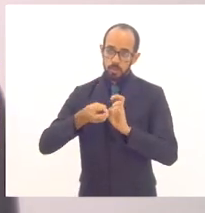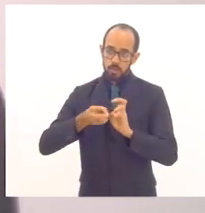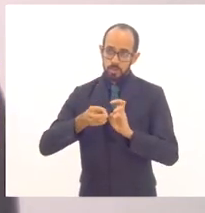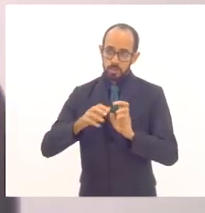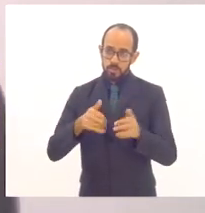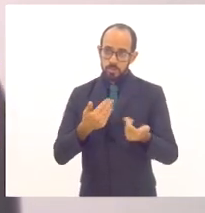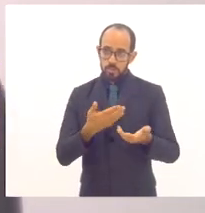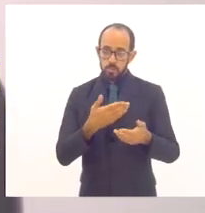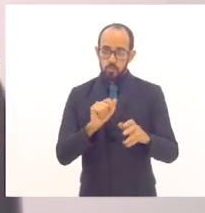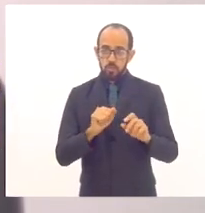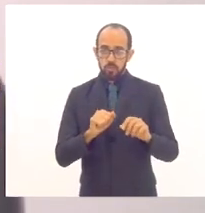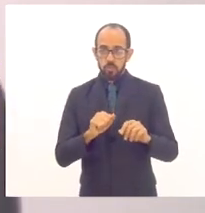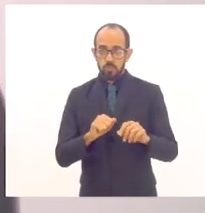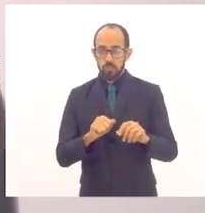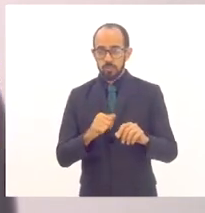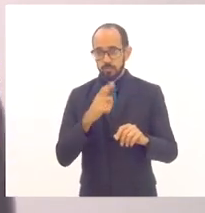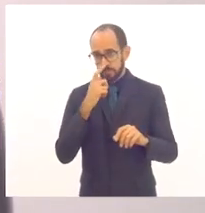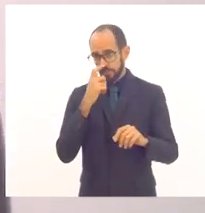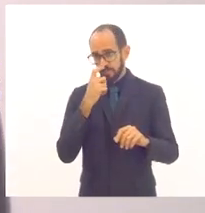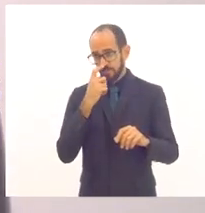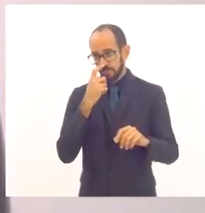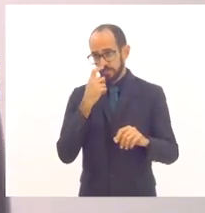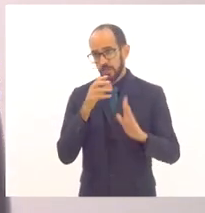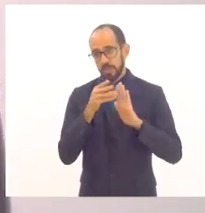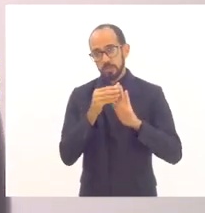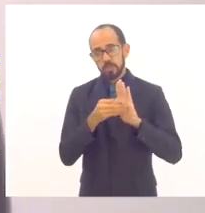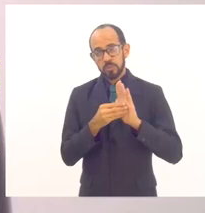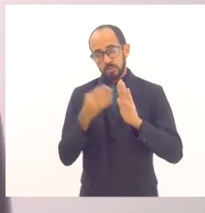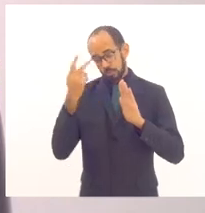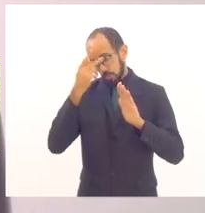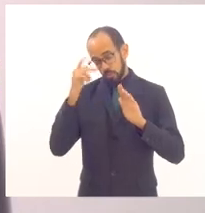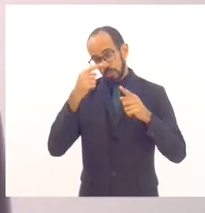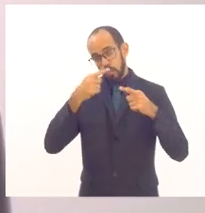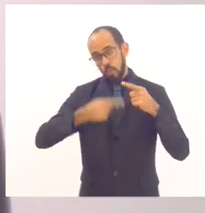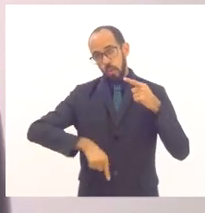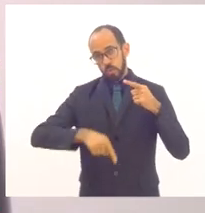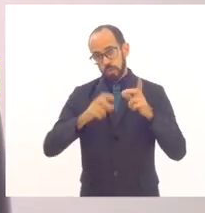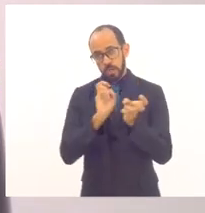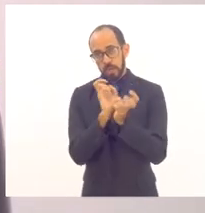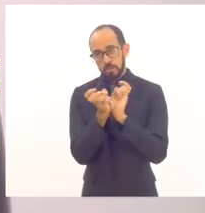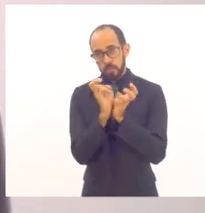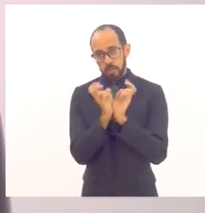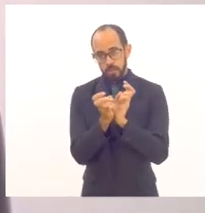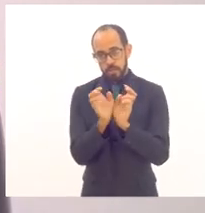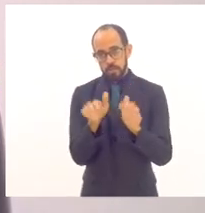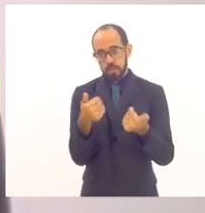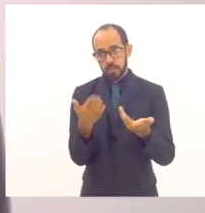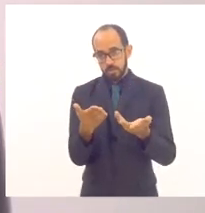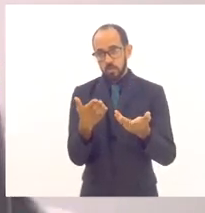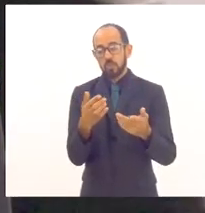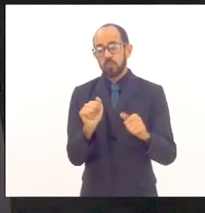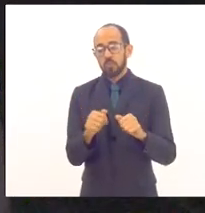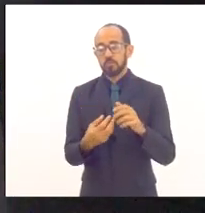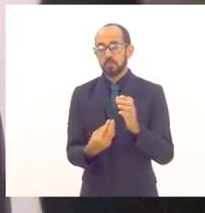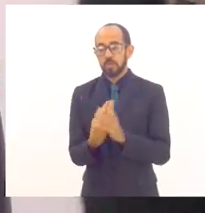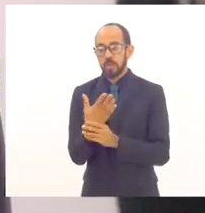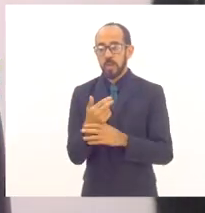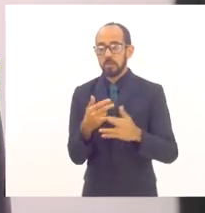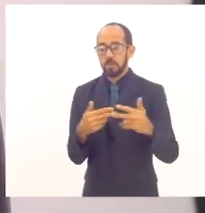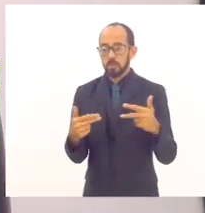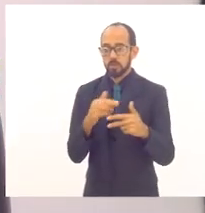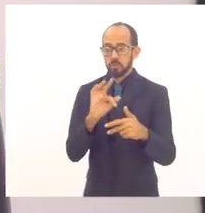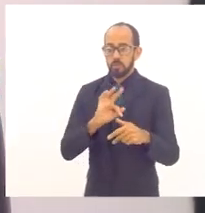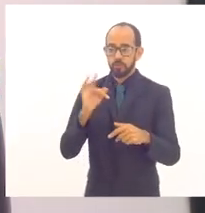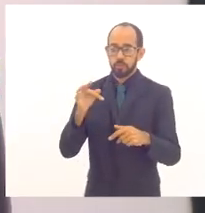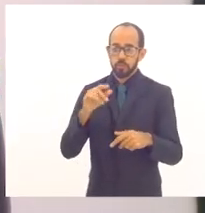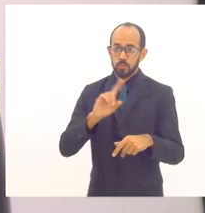Registra aqueles que atacam a capoeira. Então, assim, vamos criar algo que, no futuro,